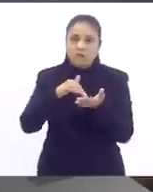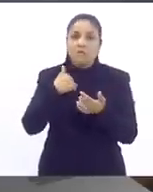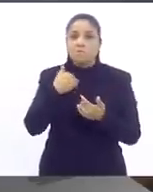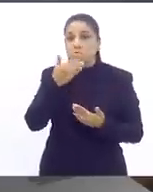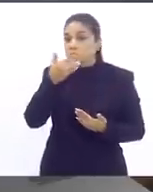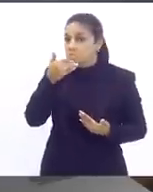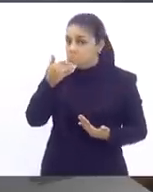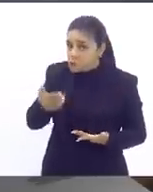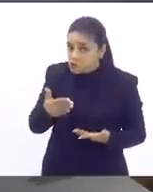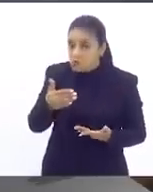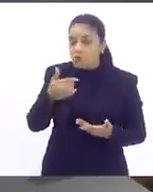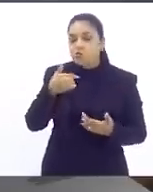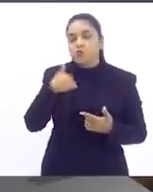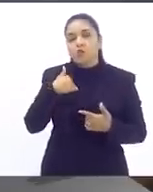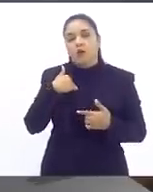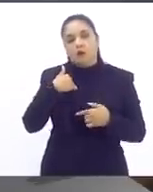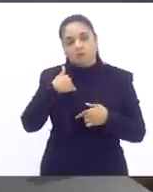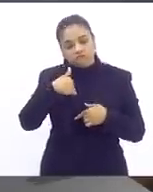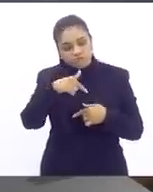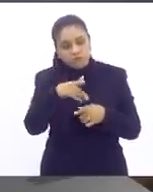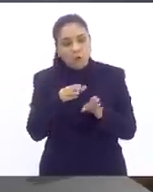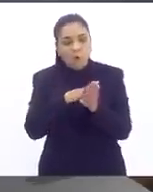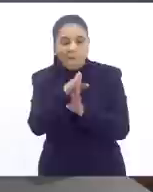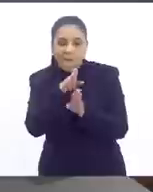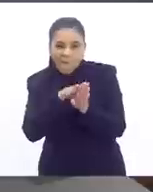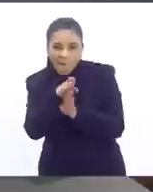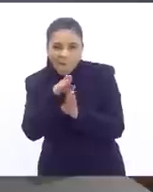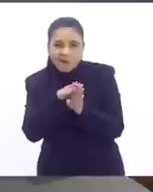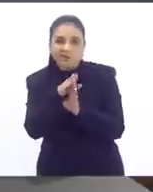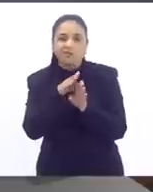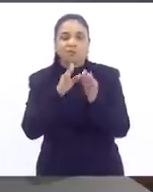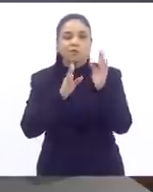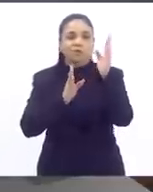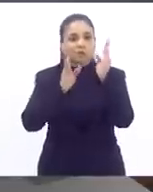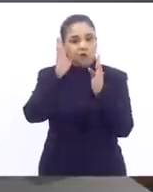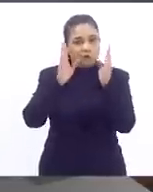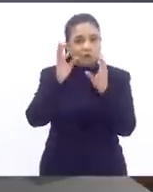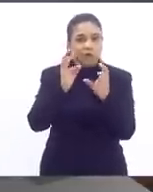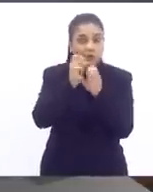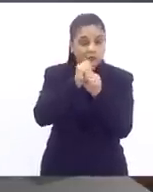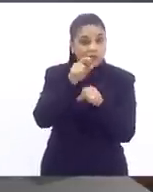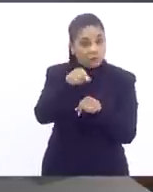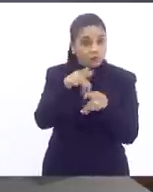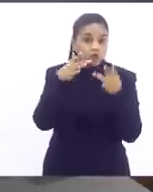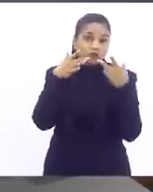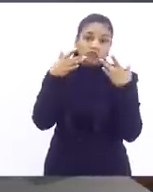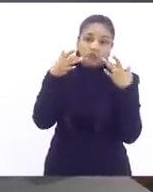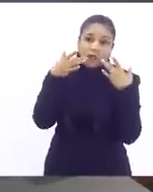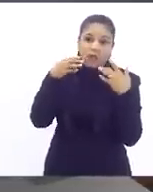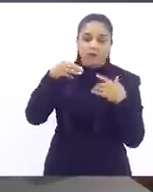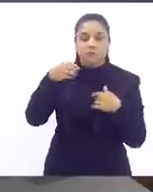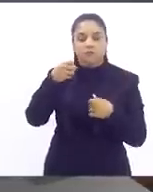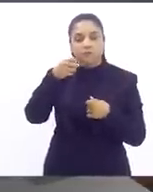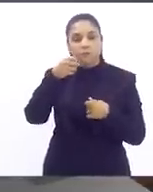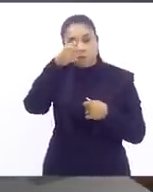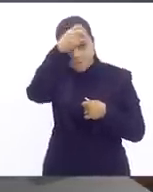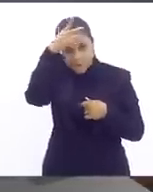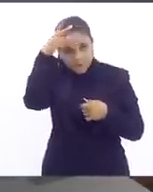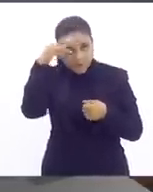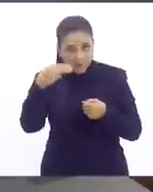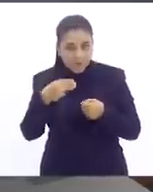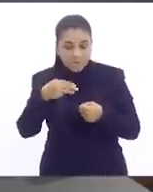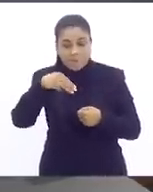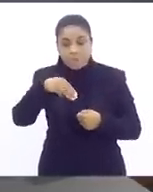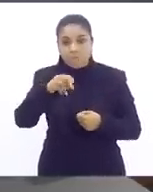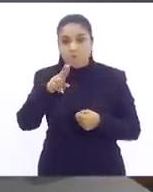solicitou a gente foi e orientou a respeito do tema Foi o Teatro Municipal a gente fez uma reunião tratou se não fosse